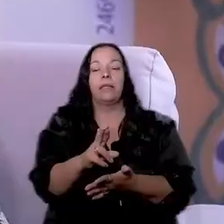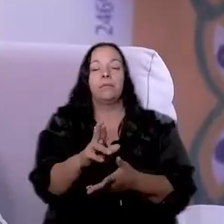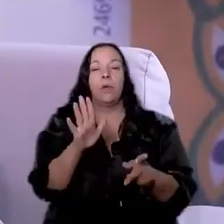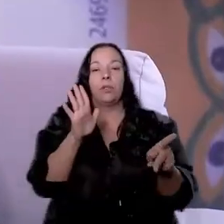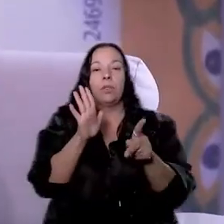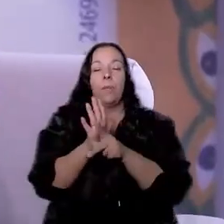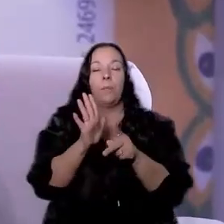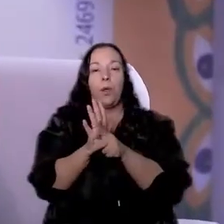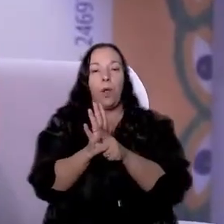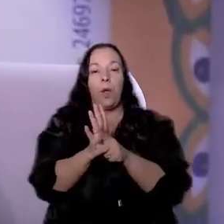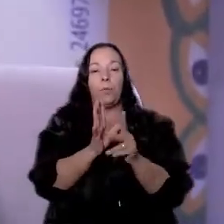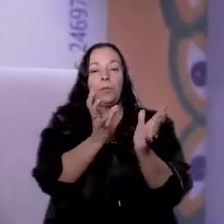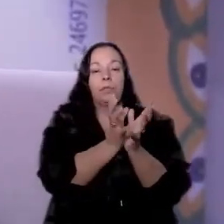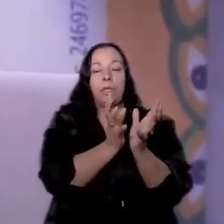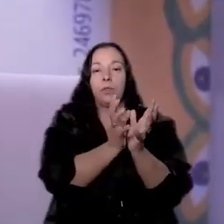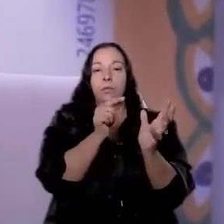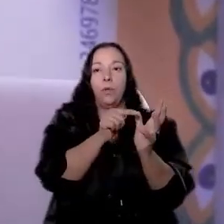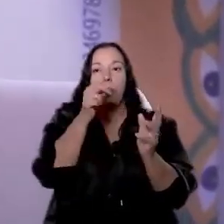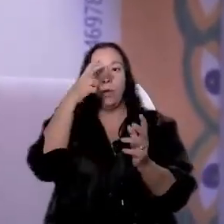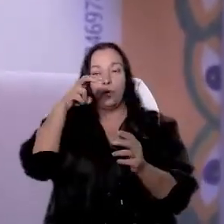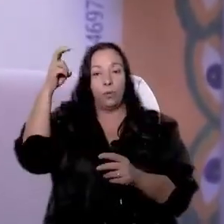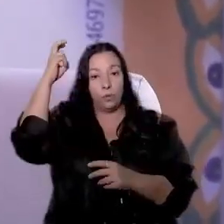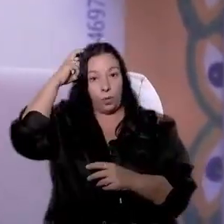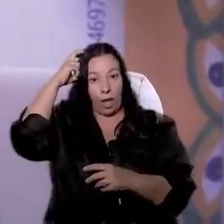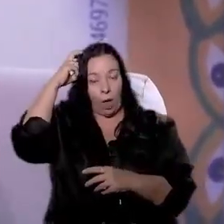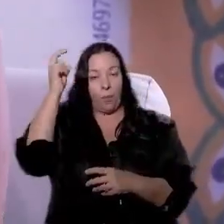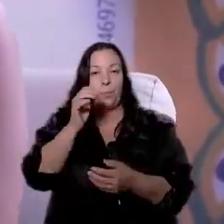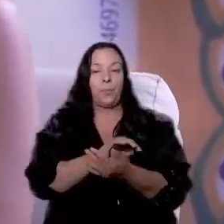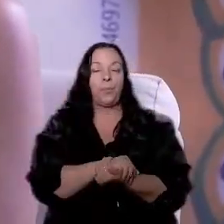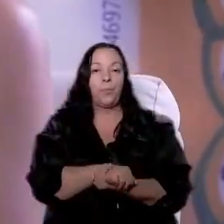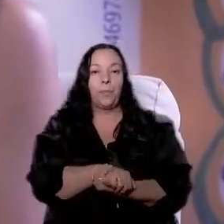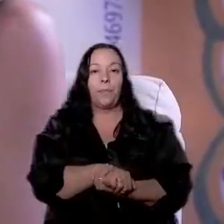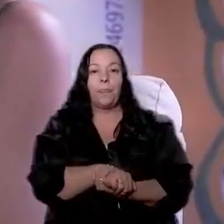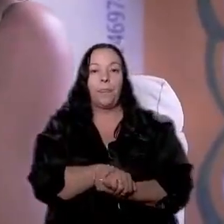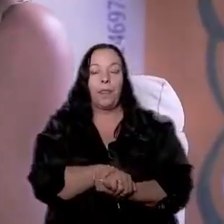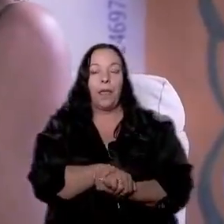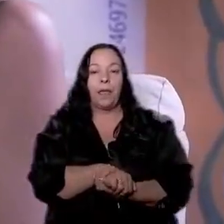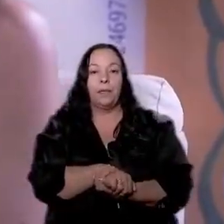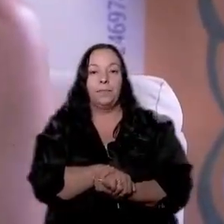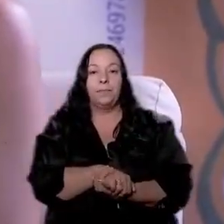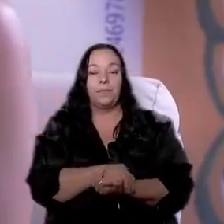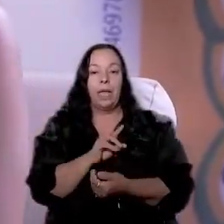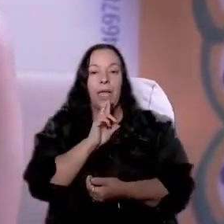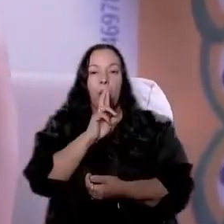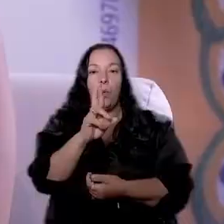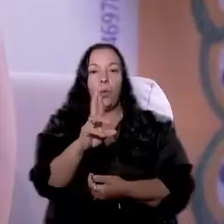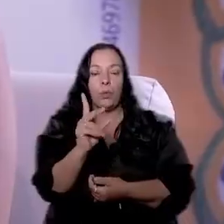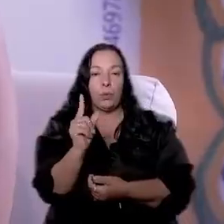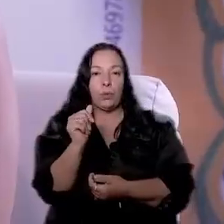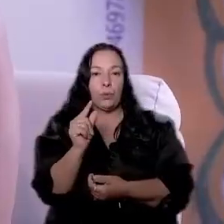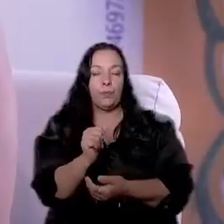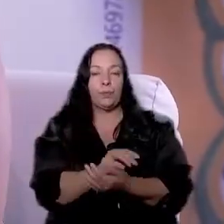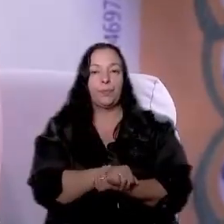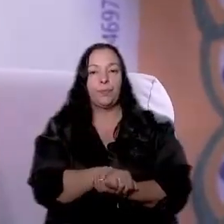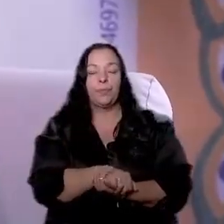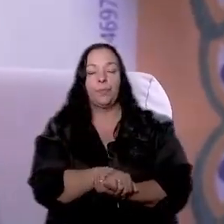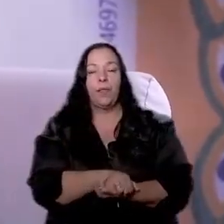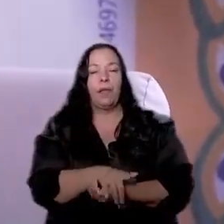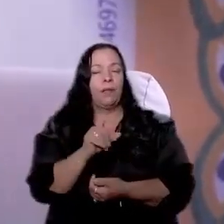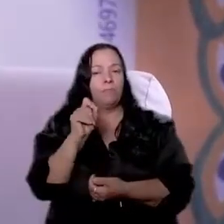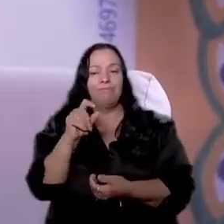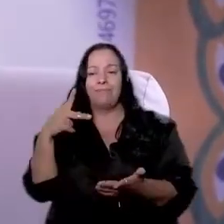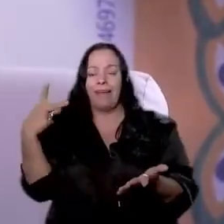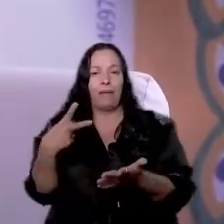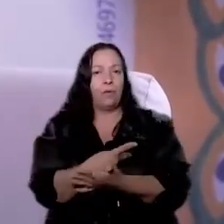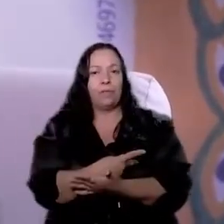próprio setor cultural sobre o acesso ao mecanismo, sobre o acesso ao recurso. E isso não está acontecendo